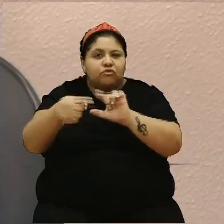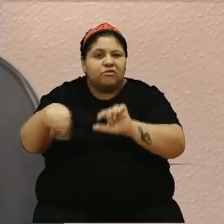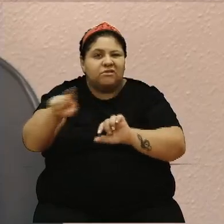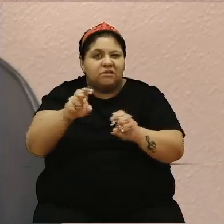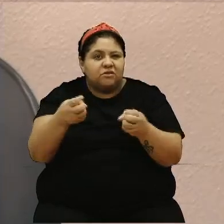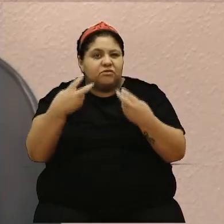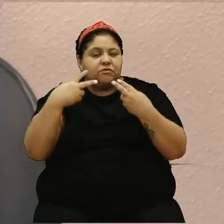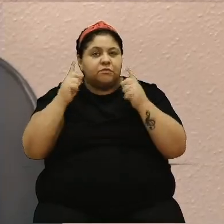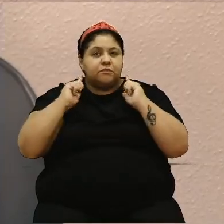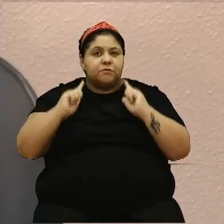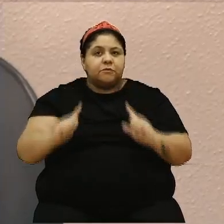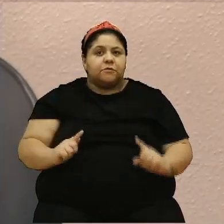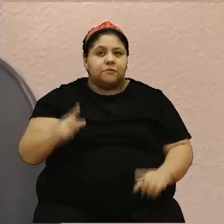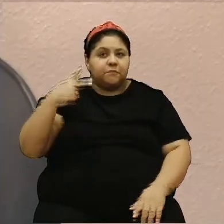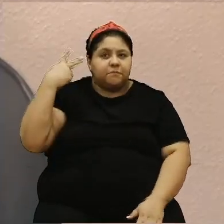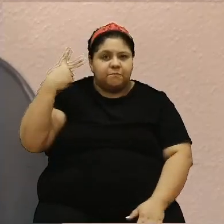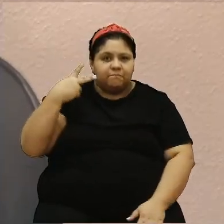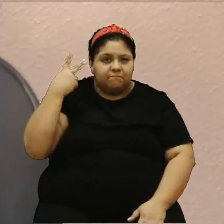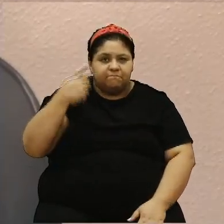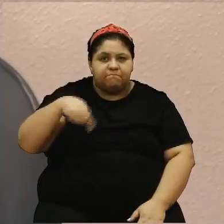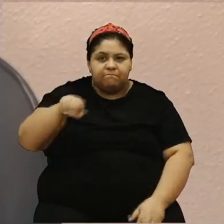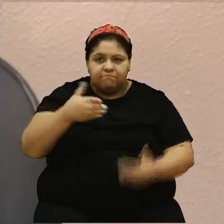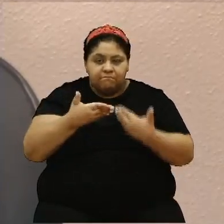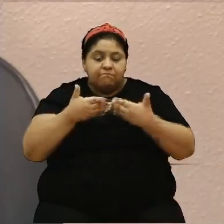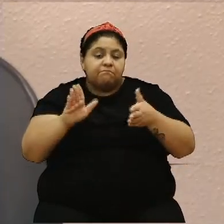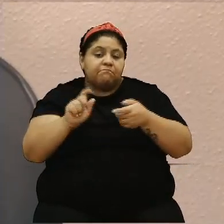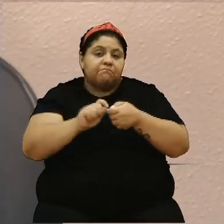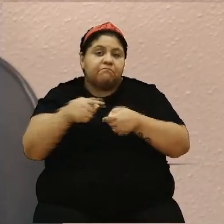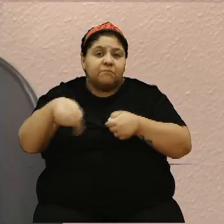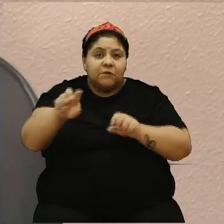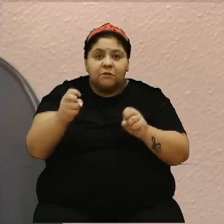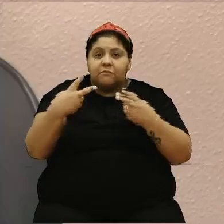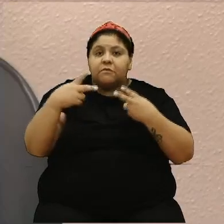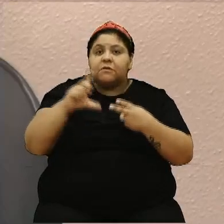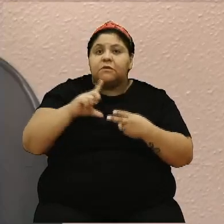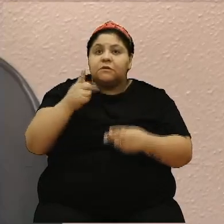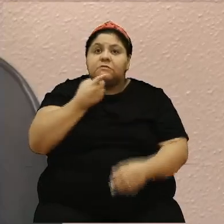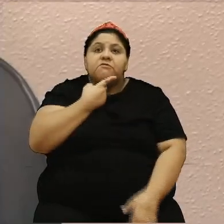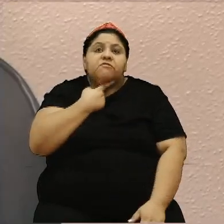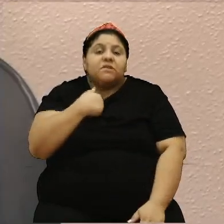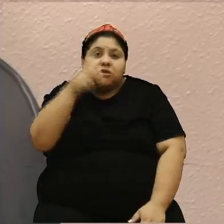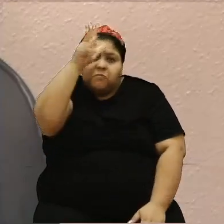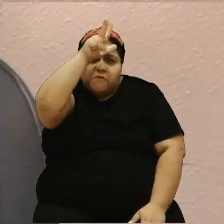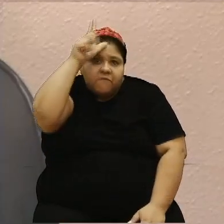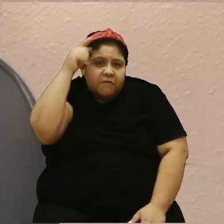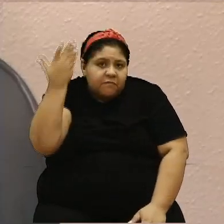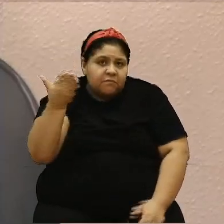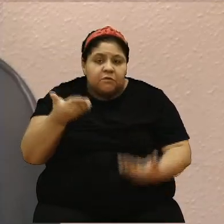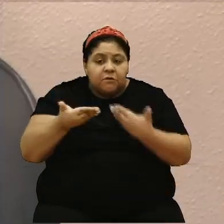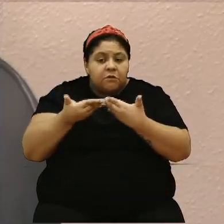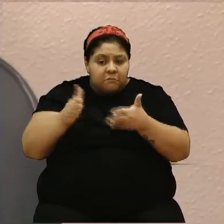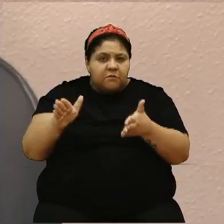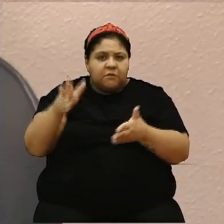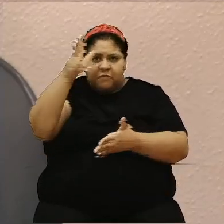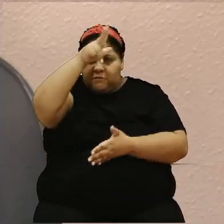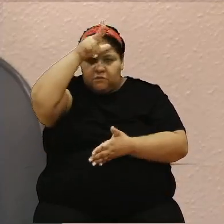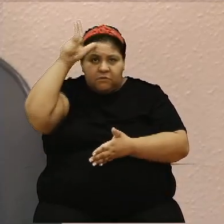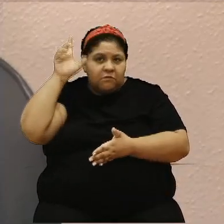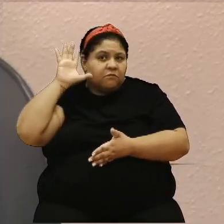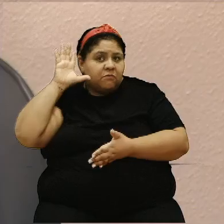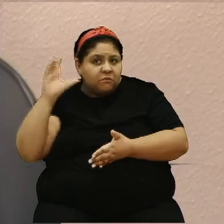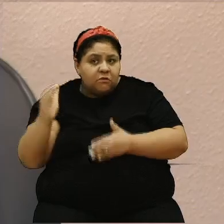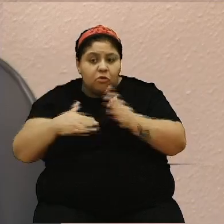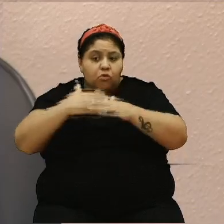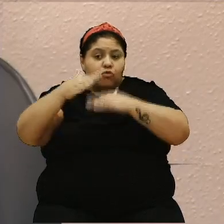perceber que o gestor da política está disponível para fazer isso, a gente perceber que tem vontade do prefeito. E a abertura do prefeito em querer nos ouvir, em querer